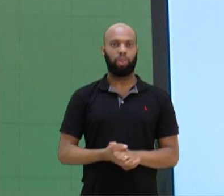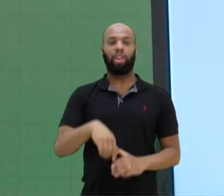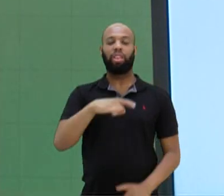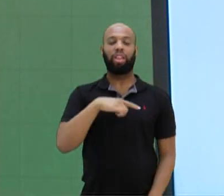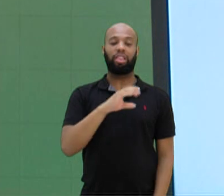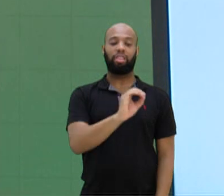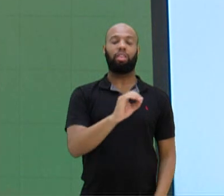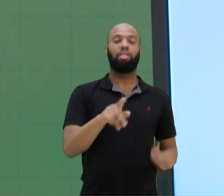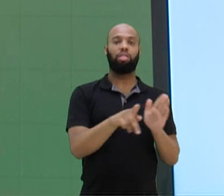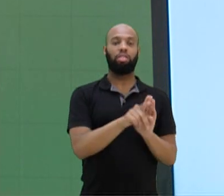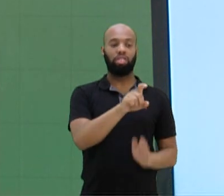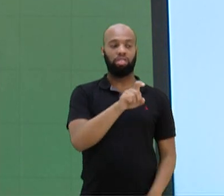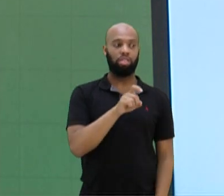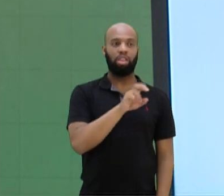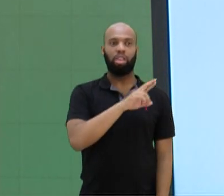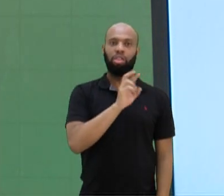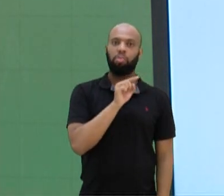intercepta em menos 8.